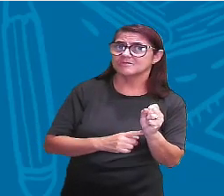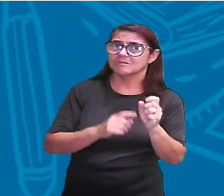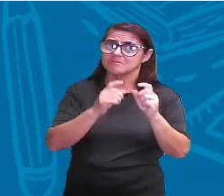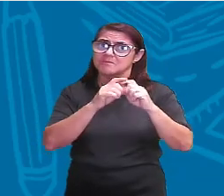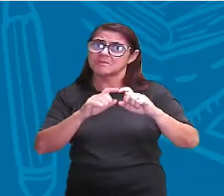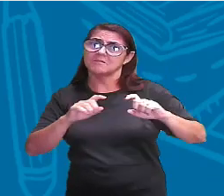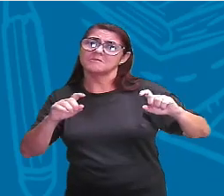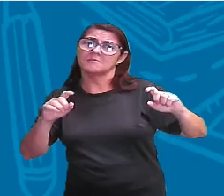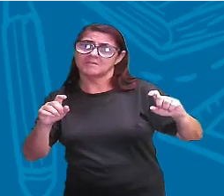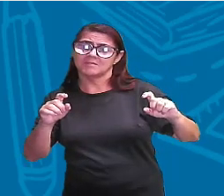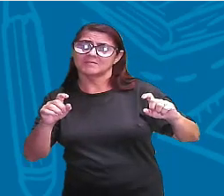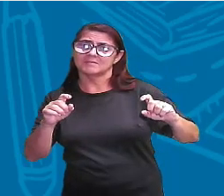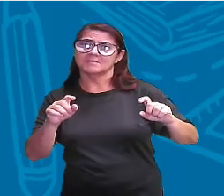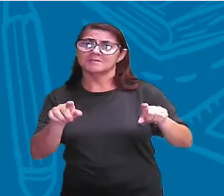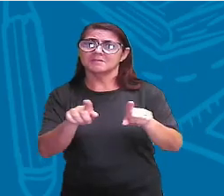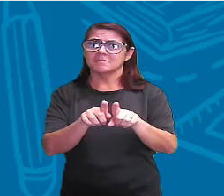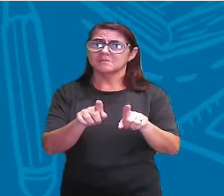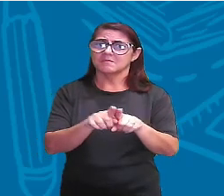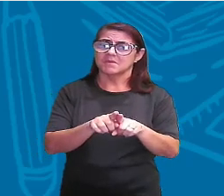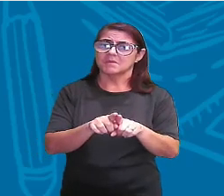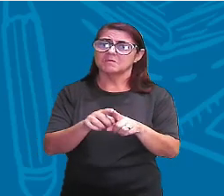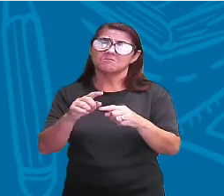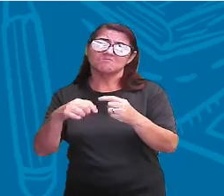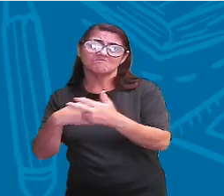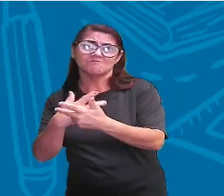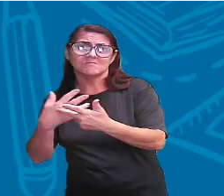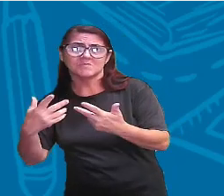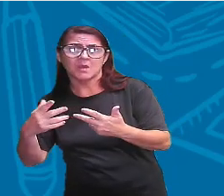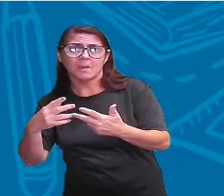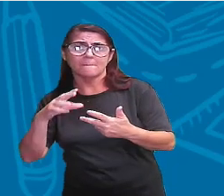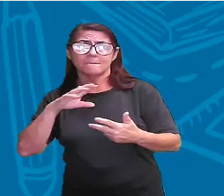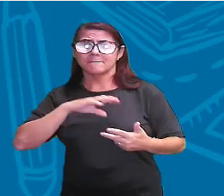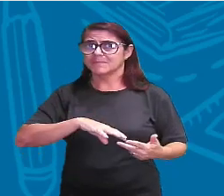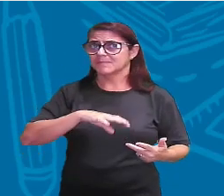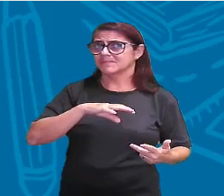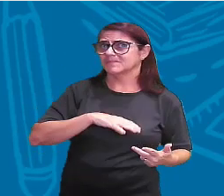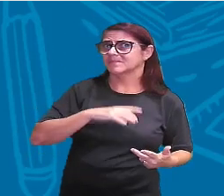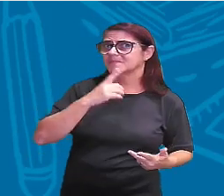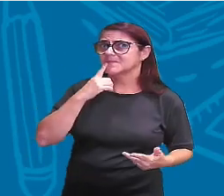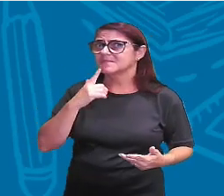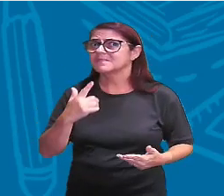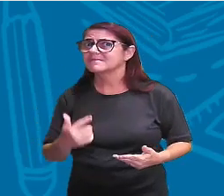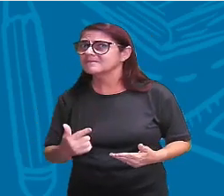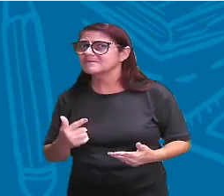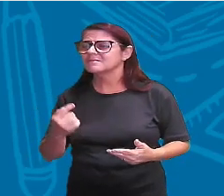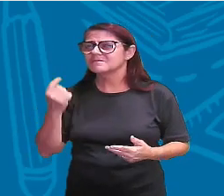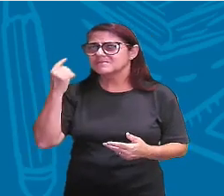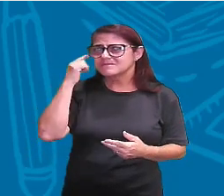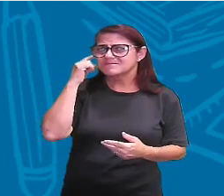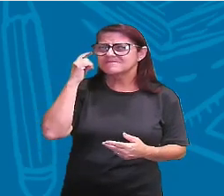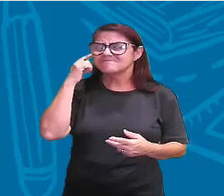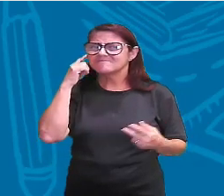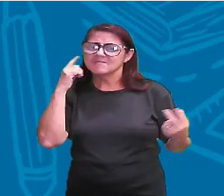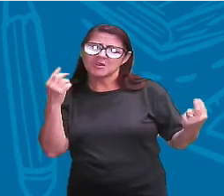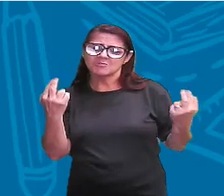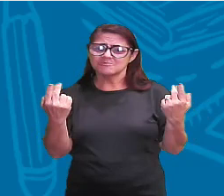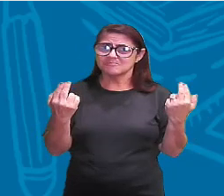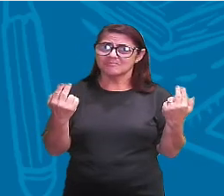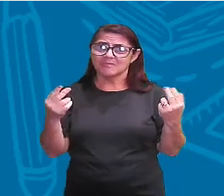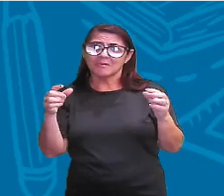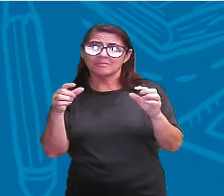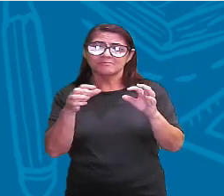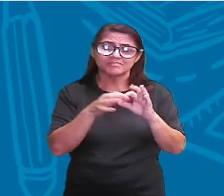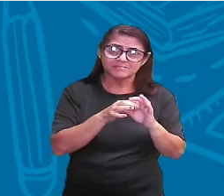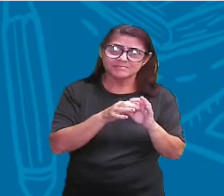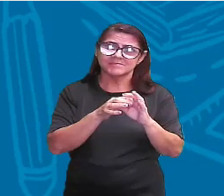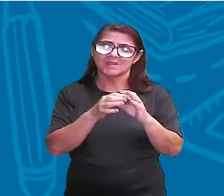frase e quem faz papel de objeto. Língua portuguesa, precisa ter uma noção agora para a gente jogar isso em